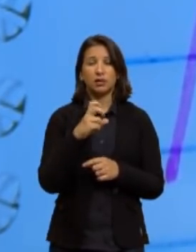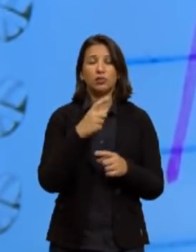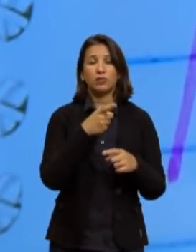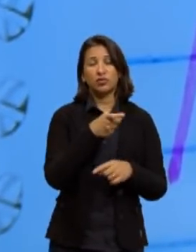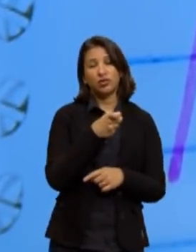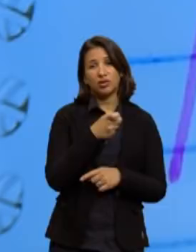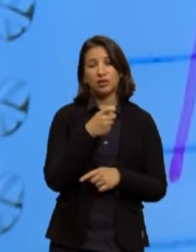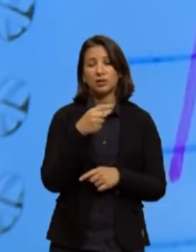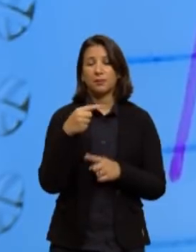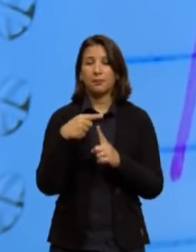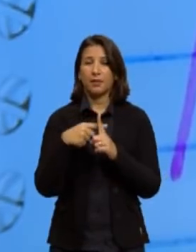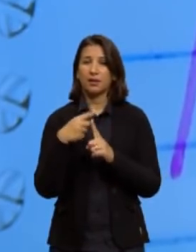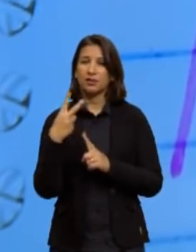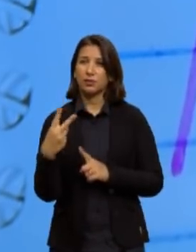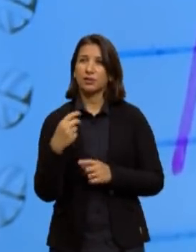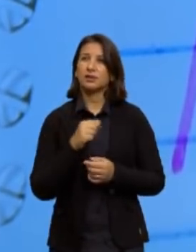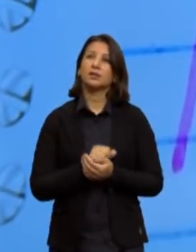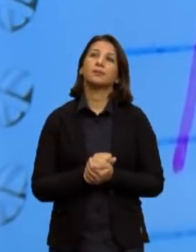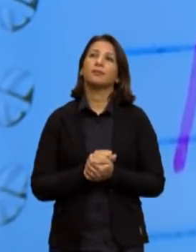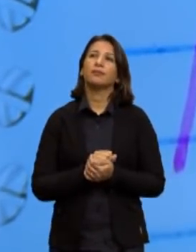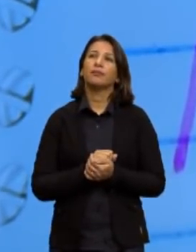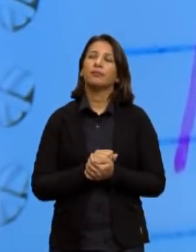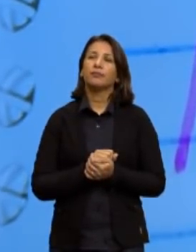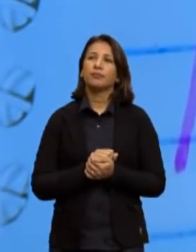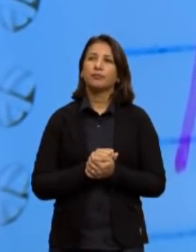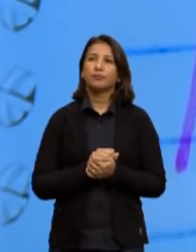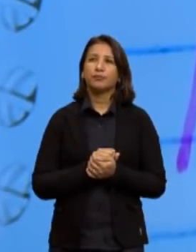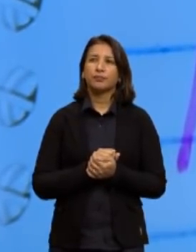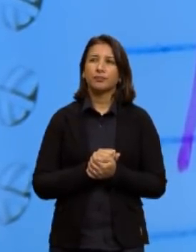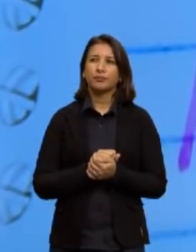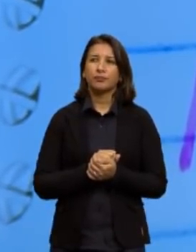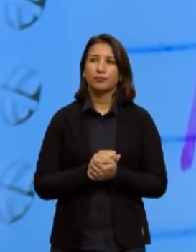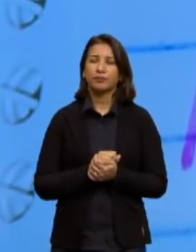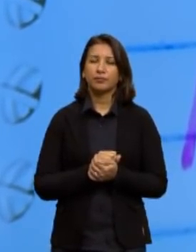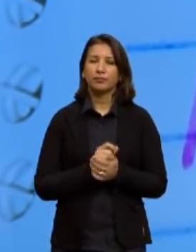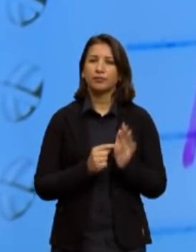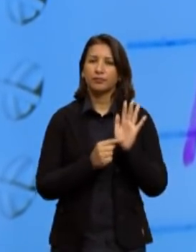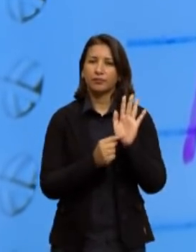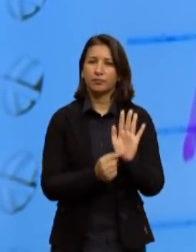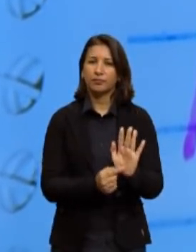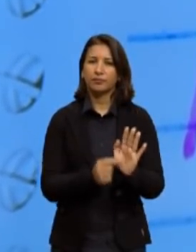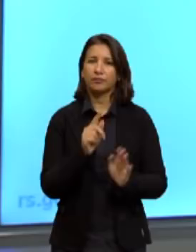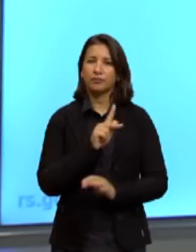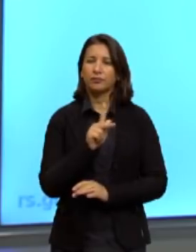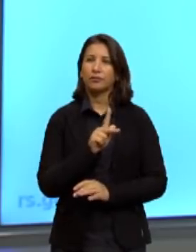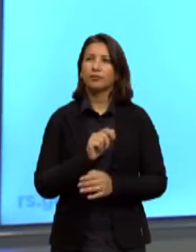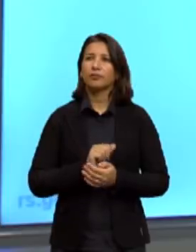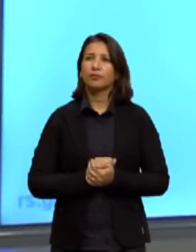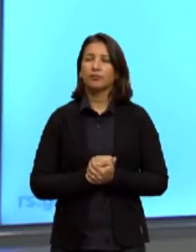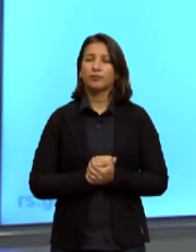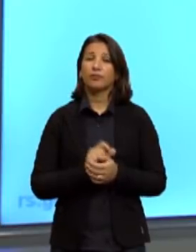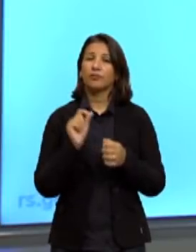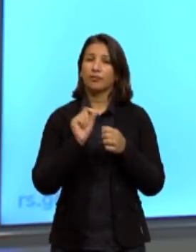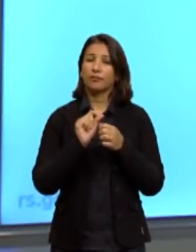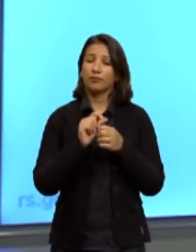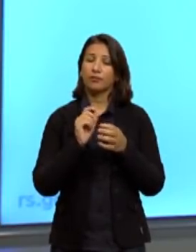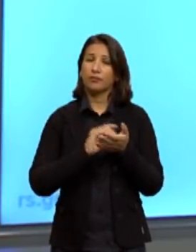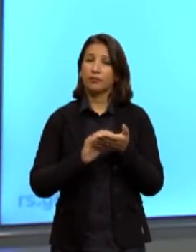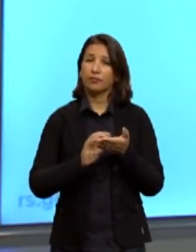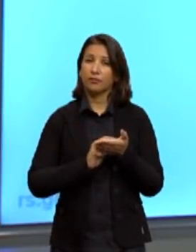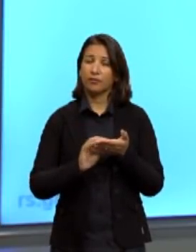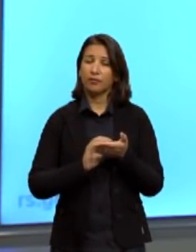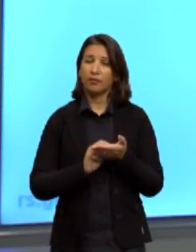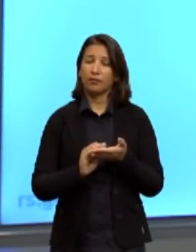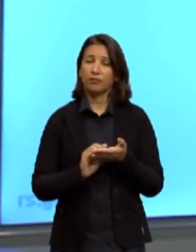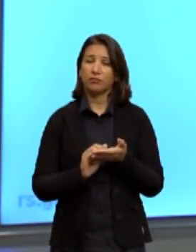baixo seis que multiplica 2 x - 3 = 5 que multiplica a x + 2 fazer os cálculos que